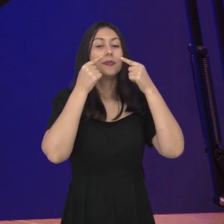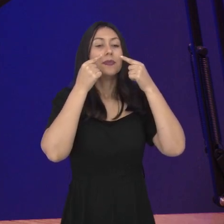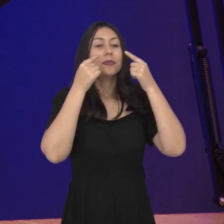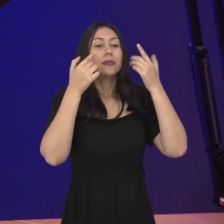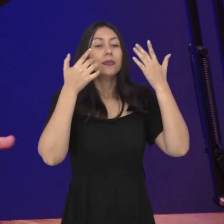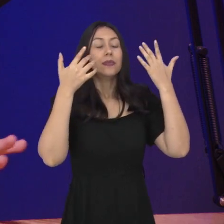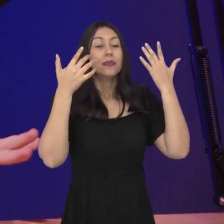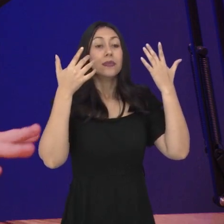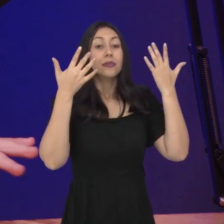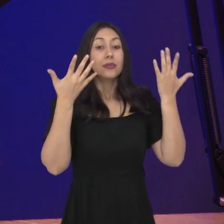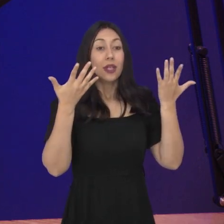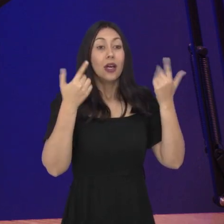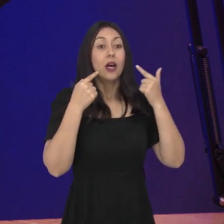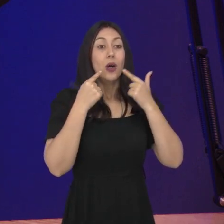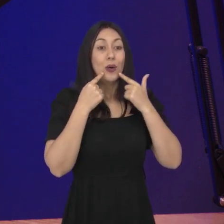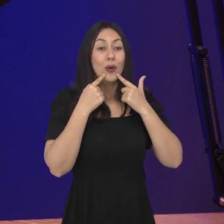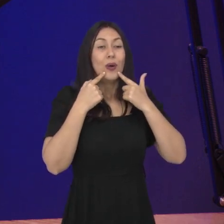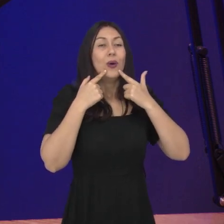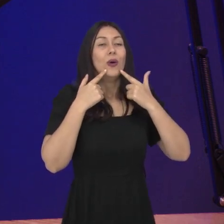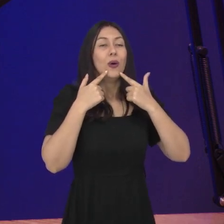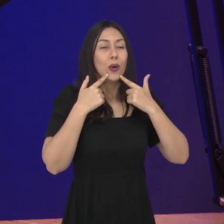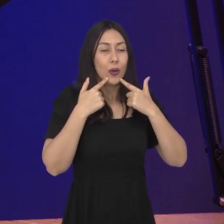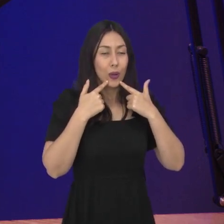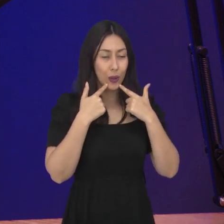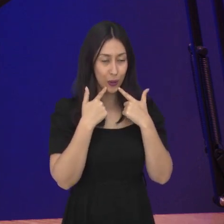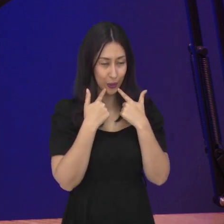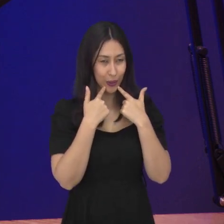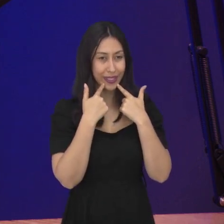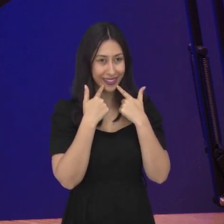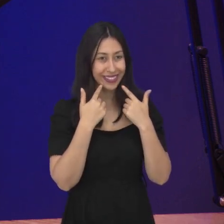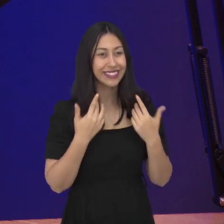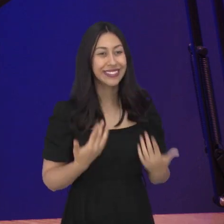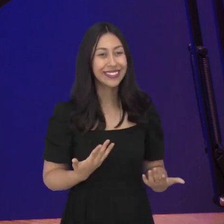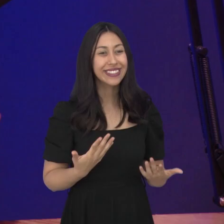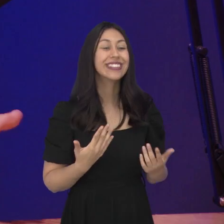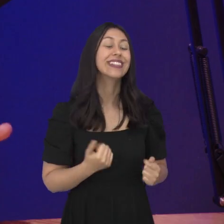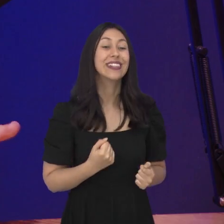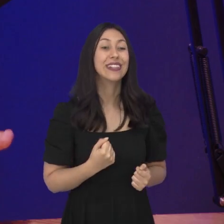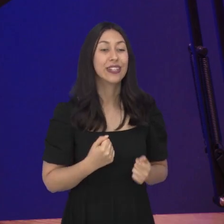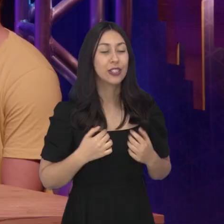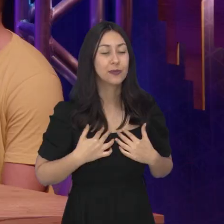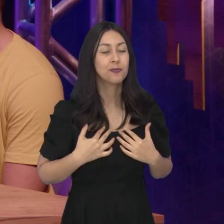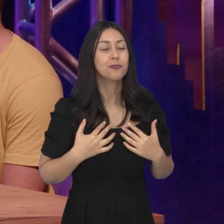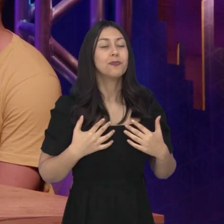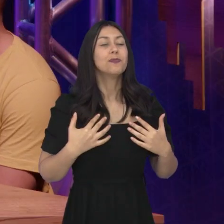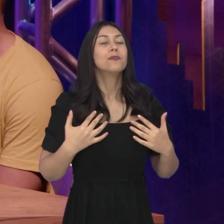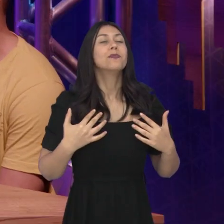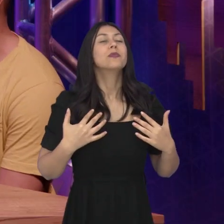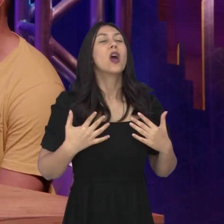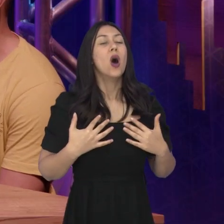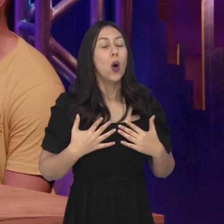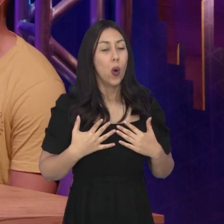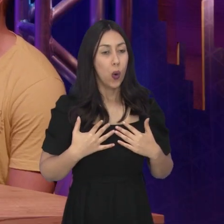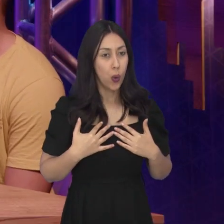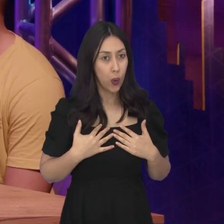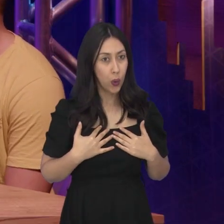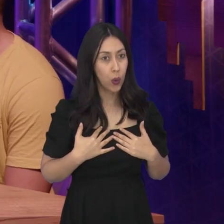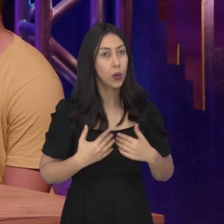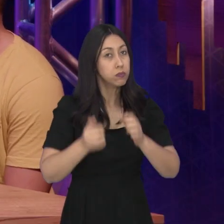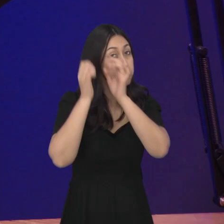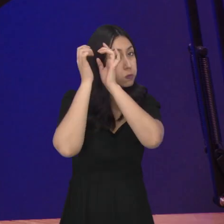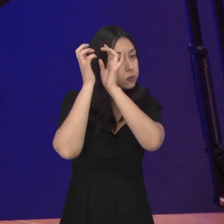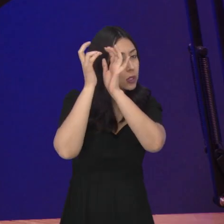e, né, respirar pelo nariz e soltar pela boca. Faz esse movimento, né, de,